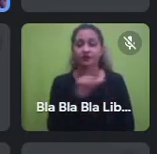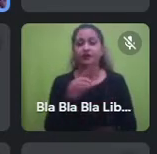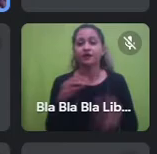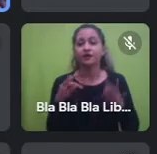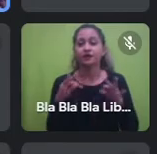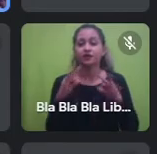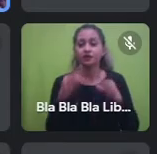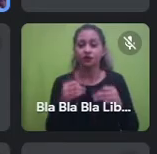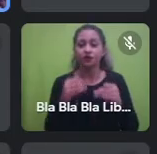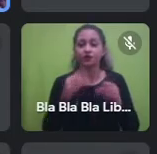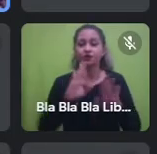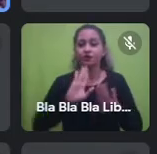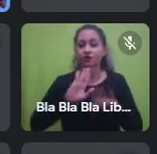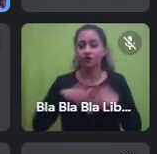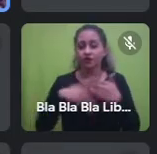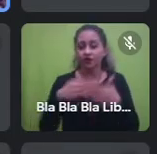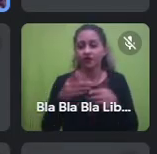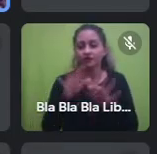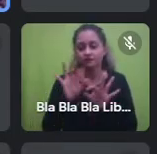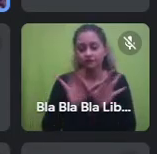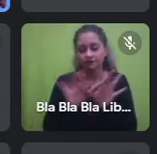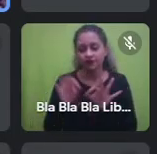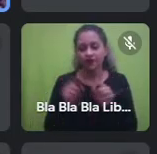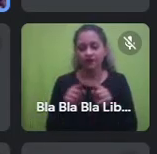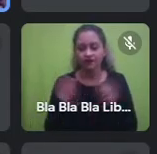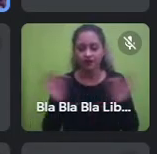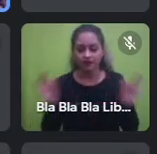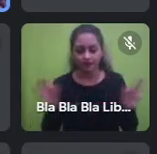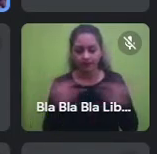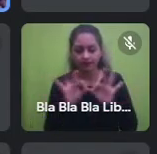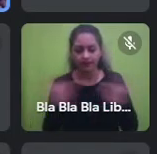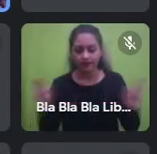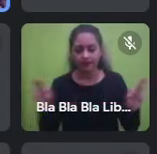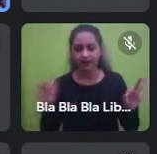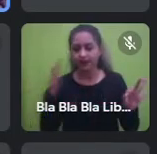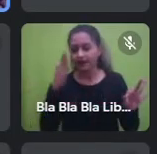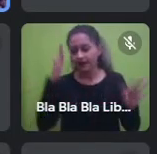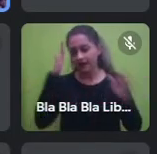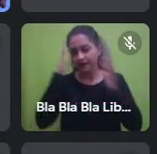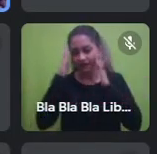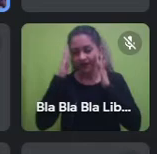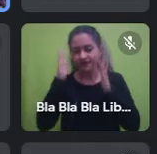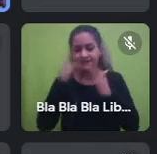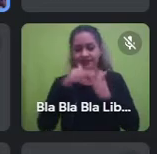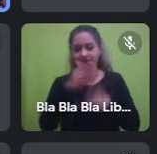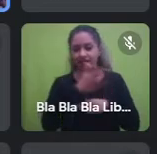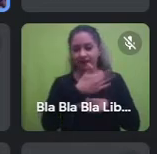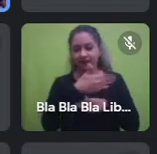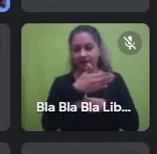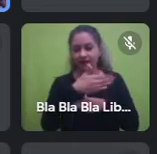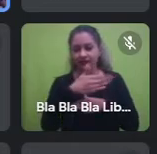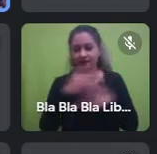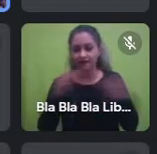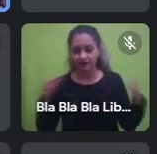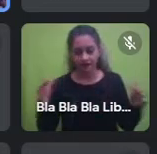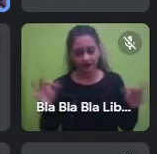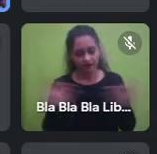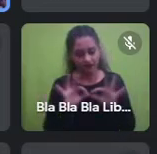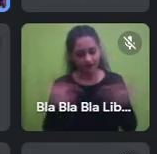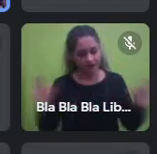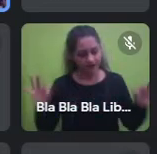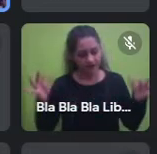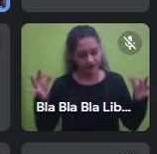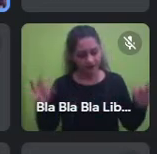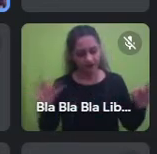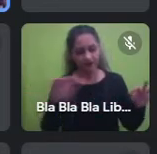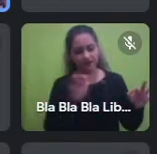todo o processo de identificação, tamanho da ponta da cabeça até a cauda, né, o comprimento padrão, o comprimento